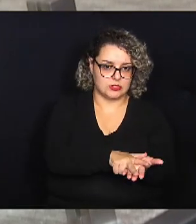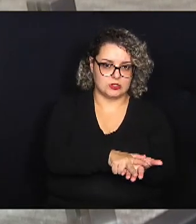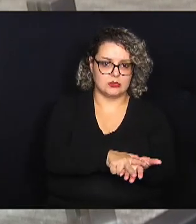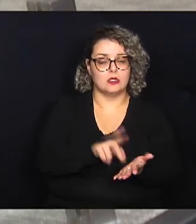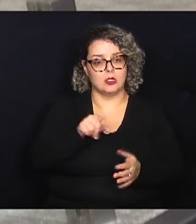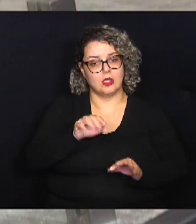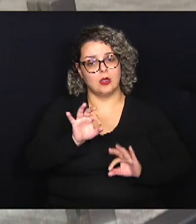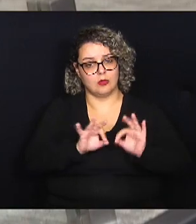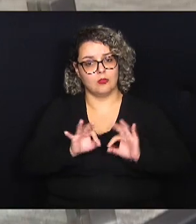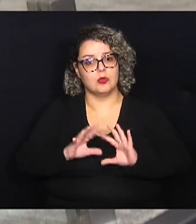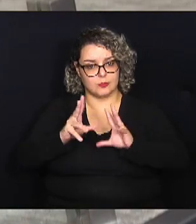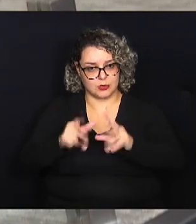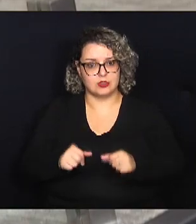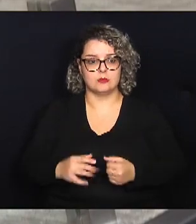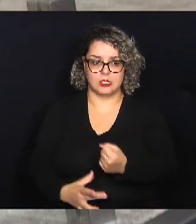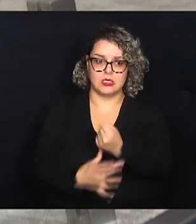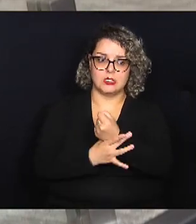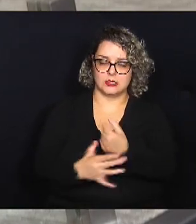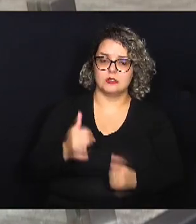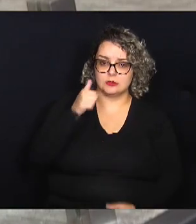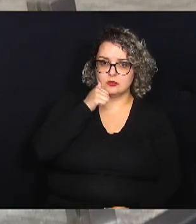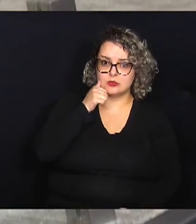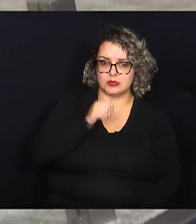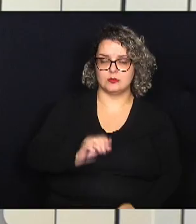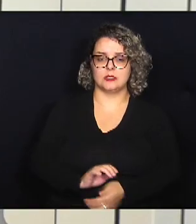projeto completo e que vem trazer segurança para as mulheres.